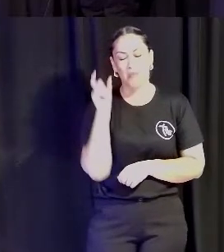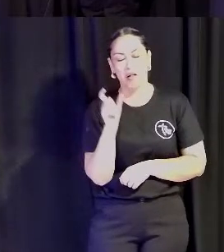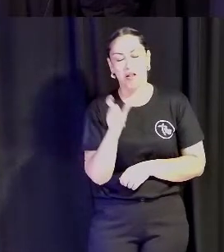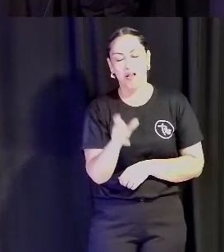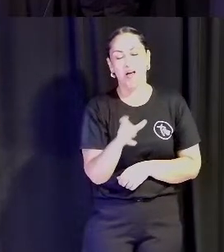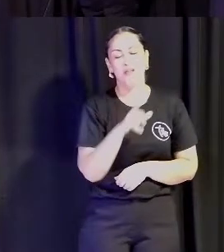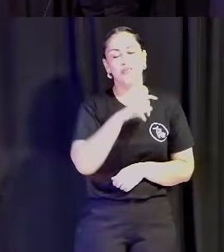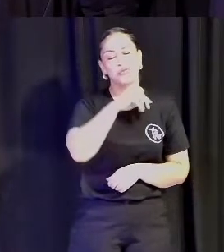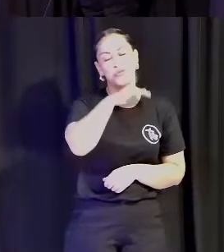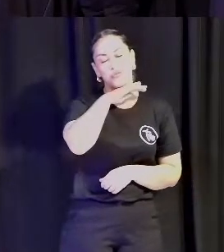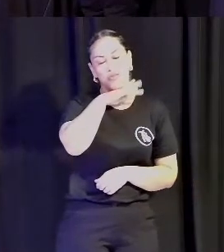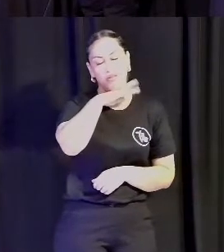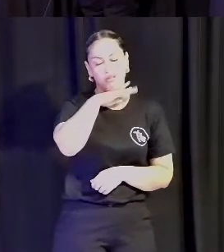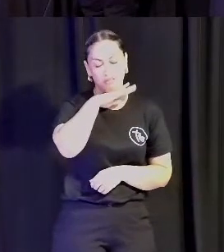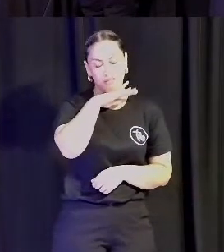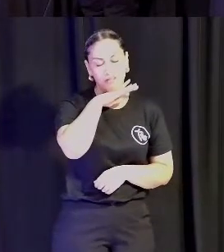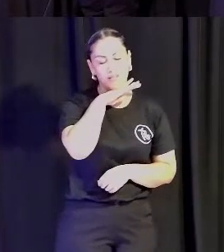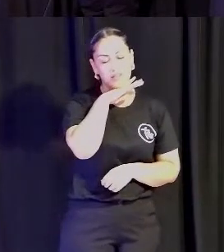ruins.